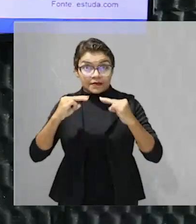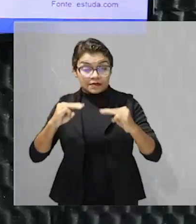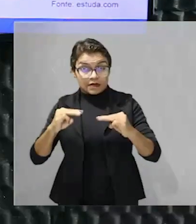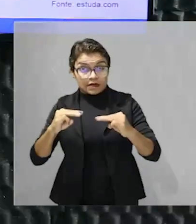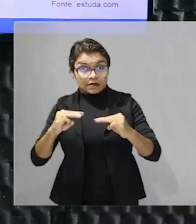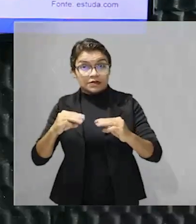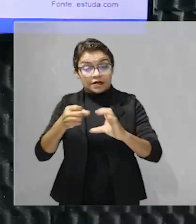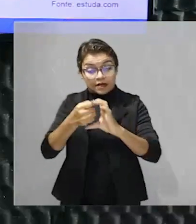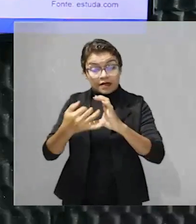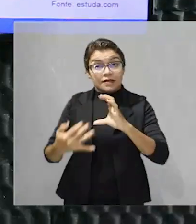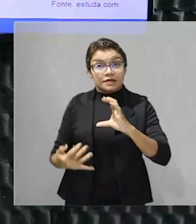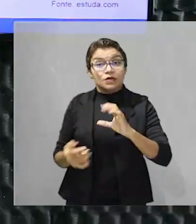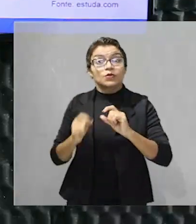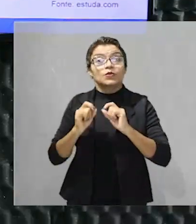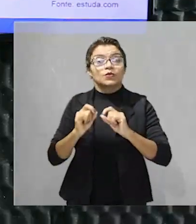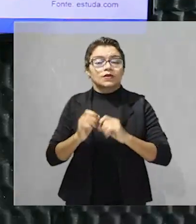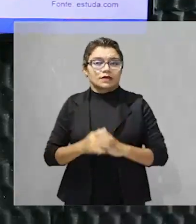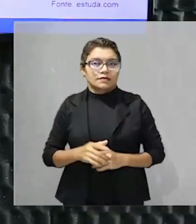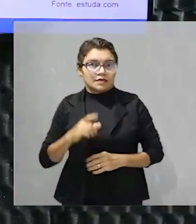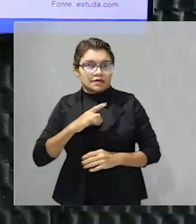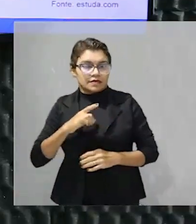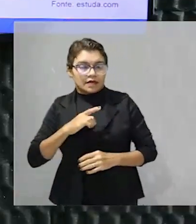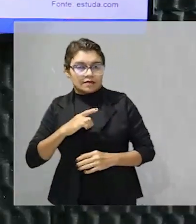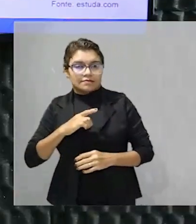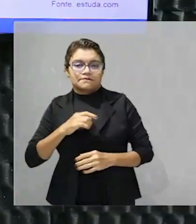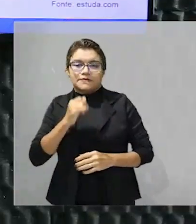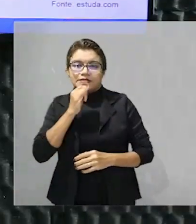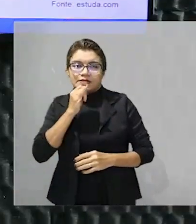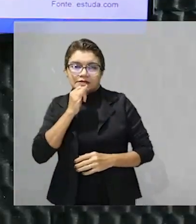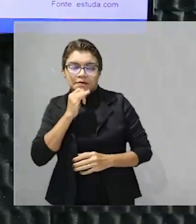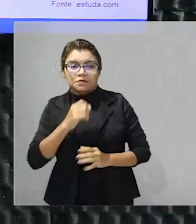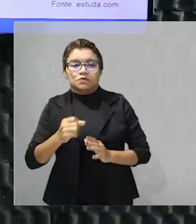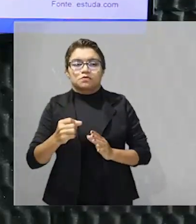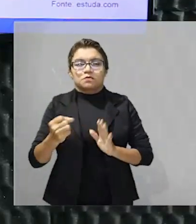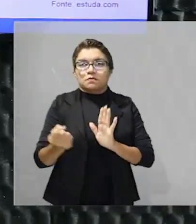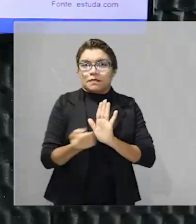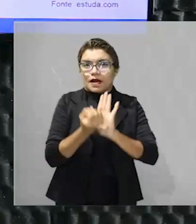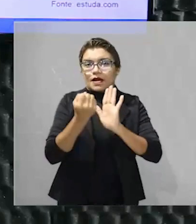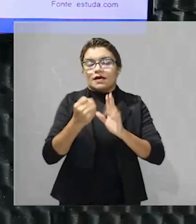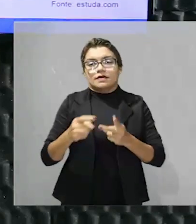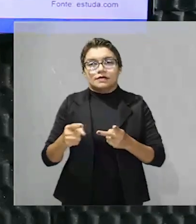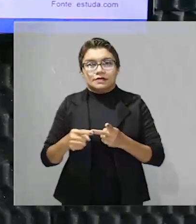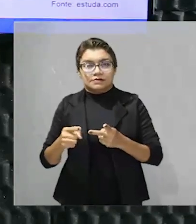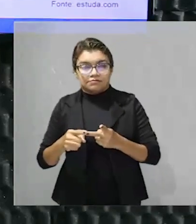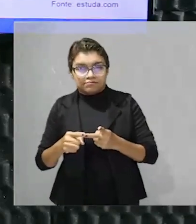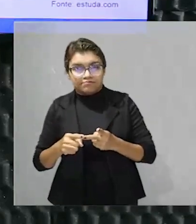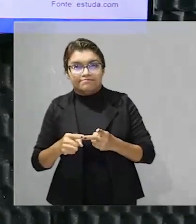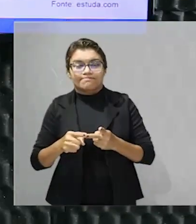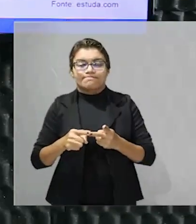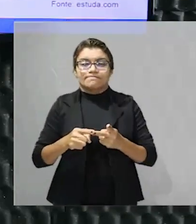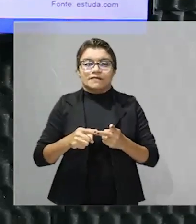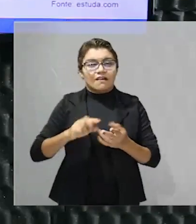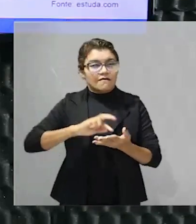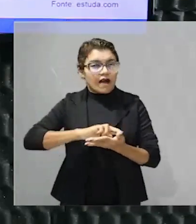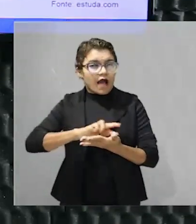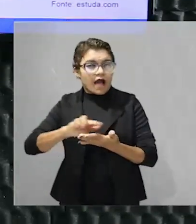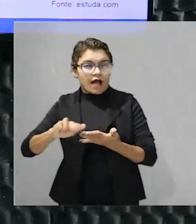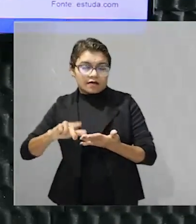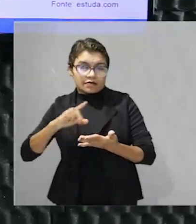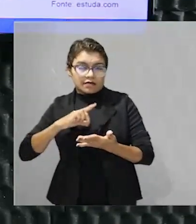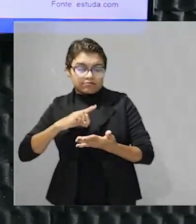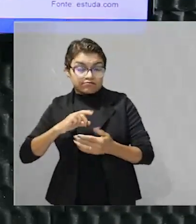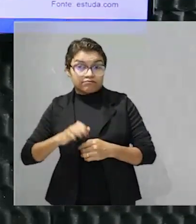como característica, a presença de símbolos, de sinais, de imagens e, portanto, eles podem